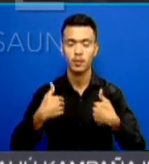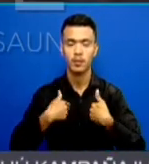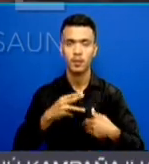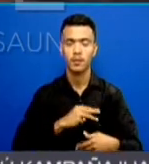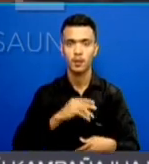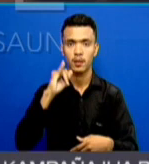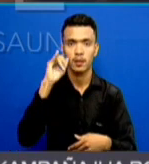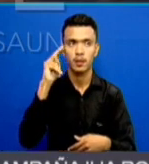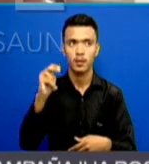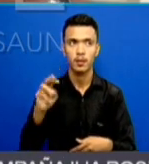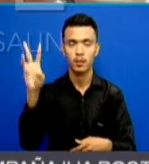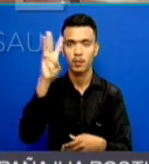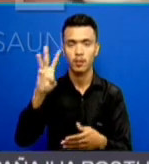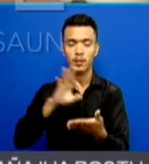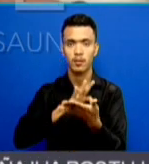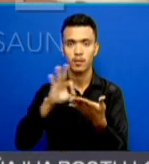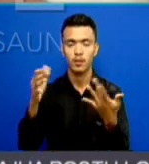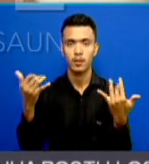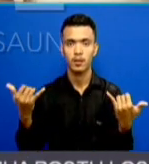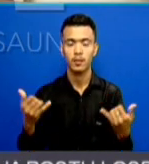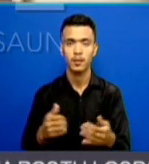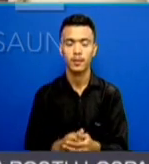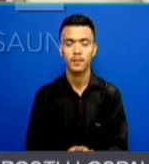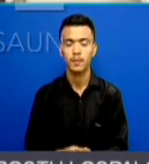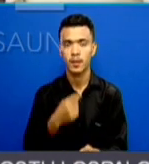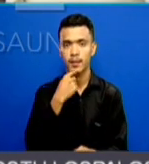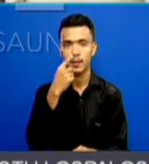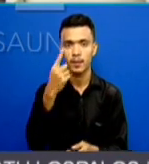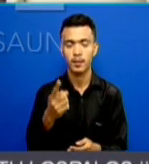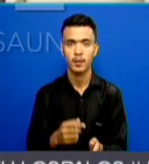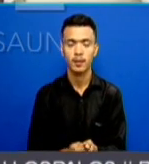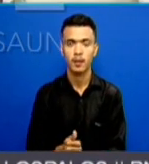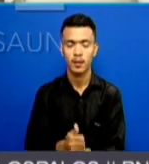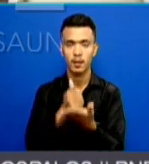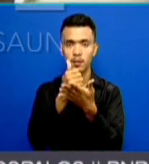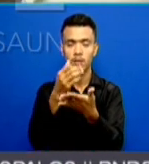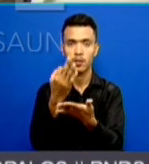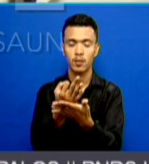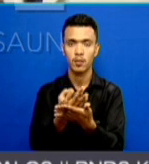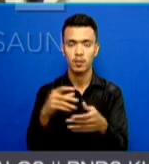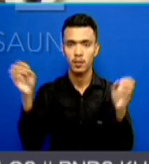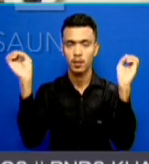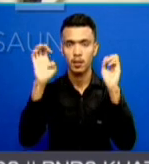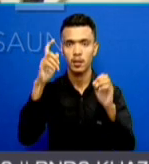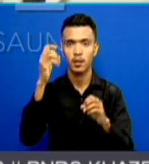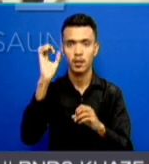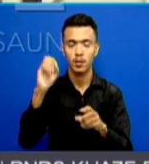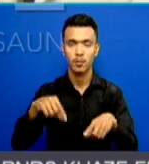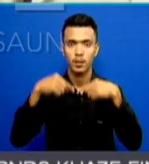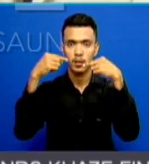mandarindili quarta-feira, né? Presidente Companhia Eto ne justifica apoio financeiro, né? Laos Eto maca